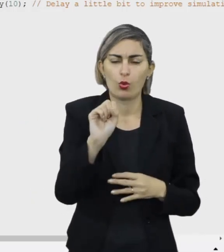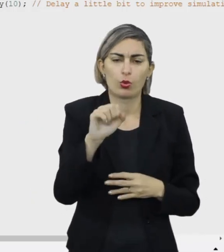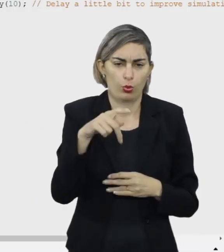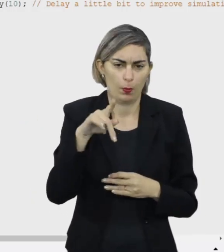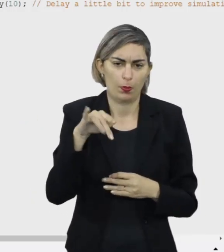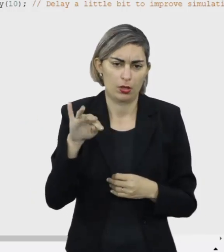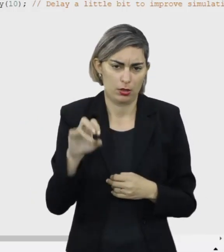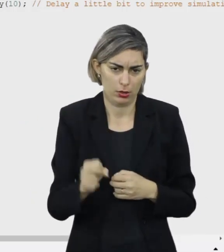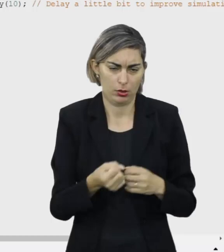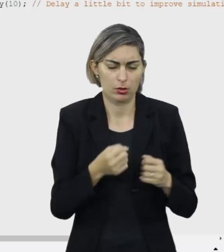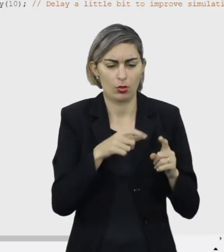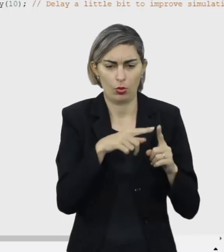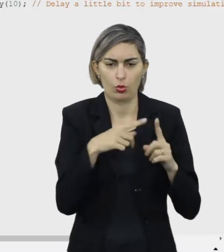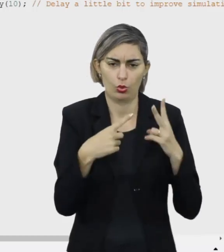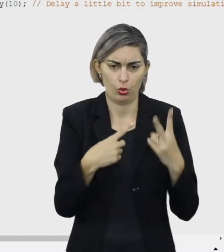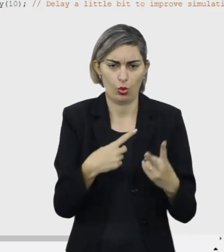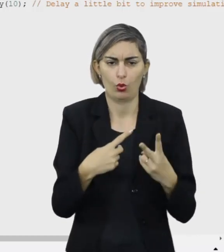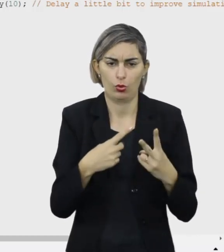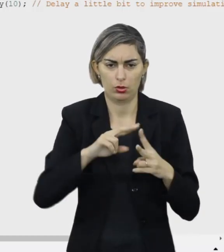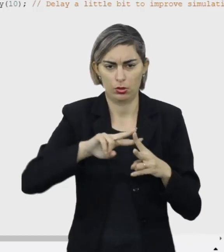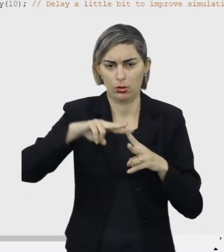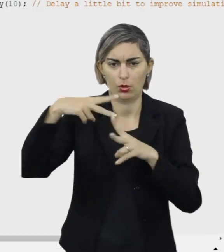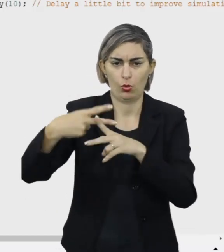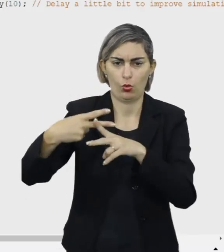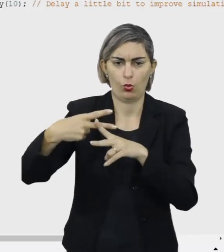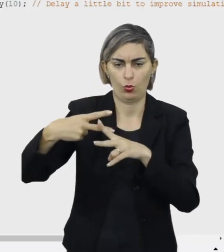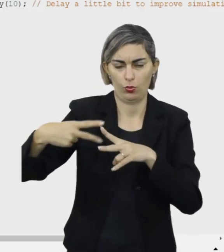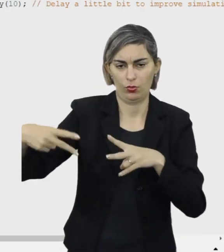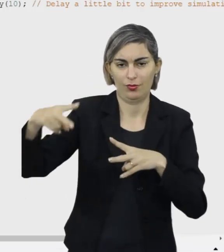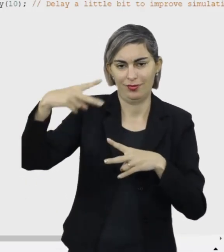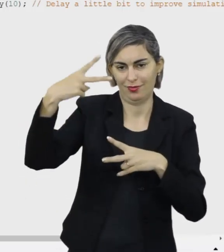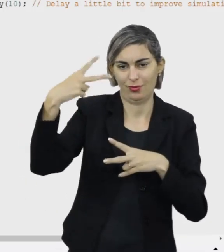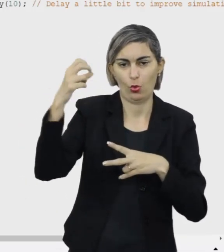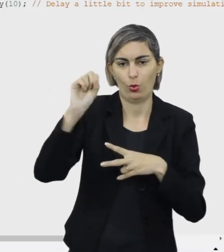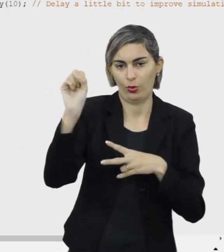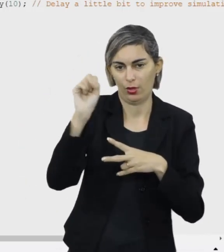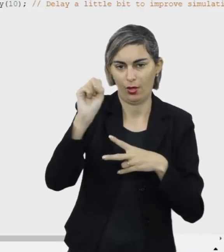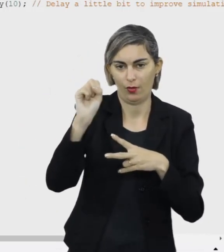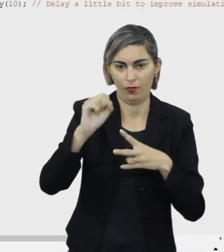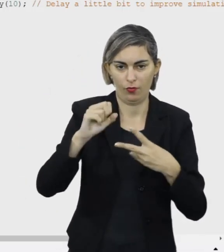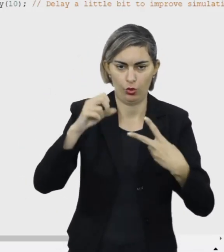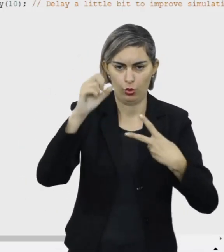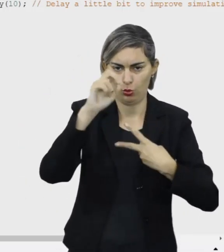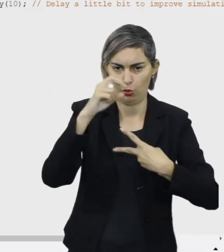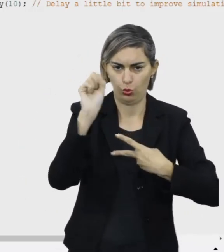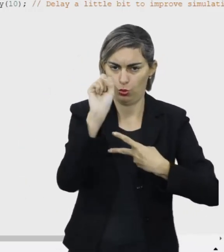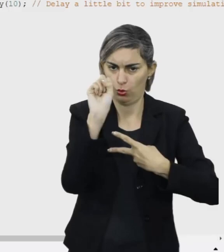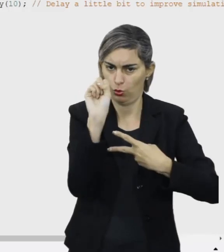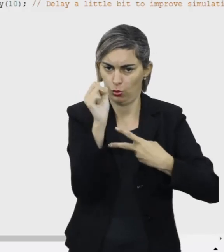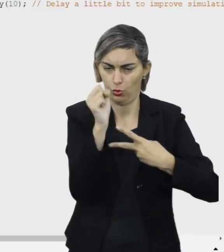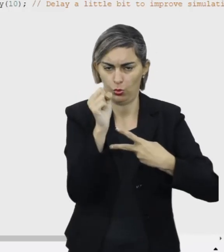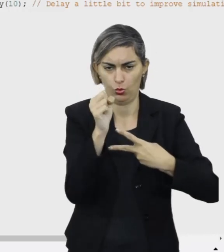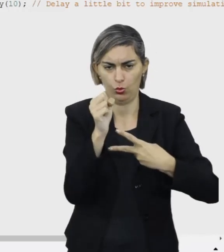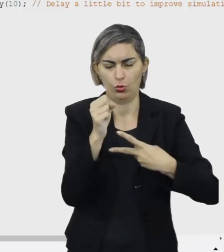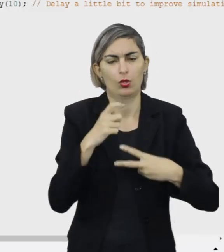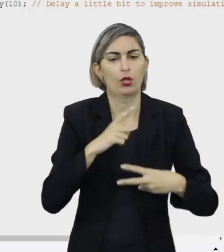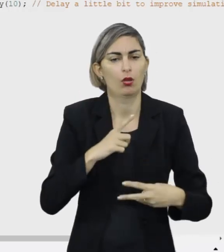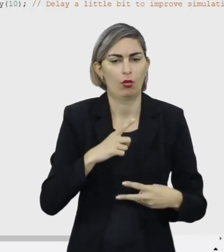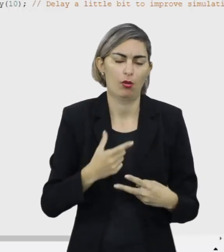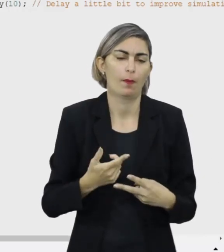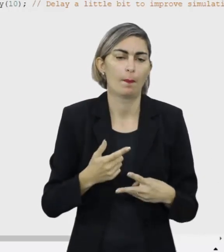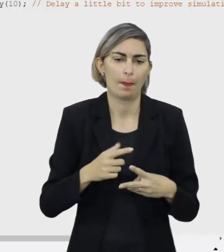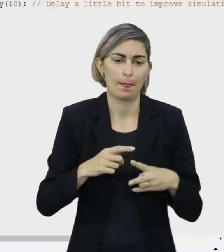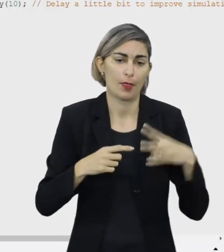ou seja, você pega 2 e eleva ao quadrado. No caso, 2 à oitava, perdão. Se fosse uma porta de 2 bits, seria 2 ao